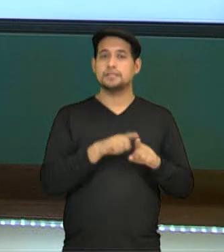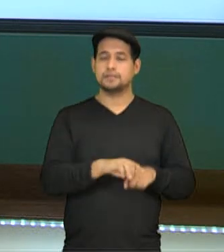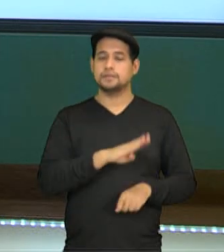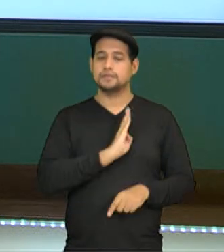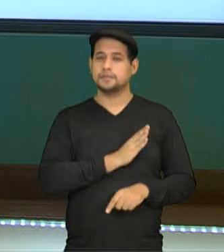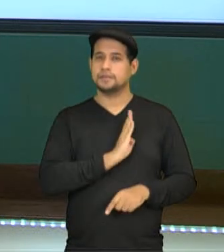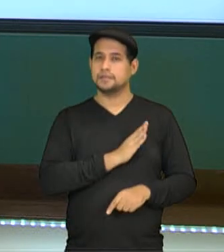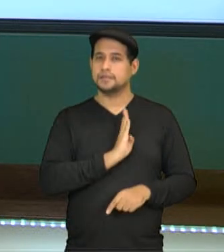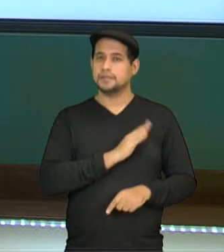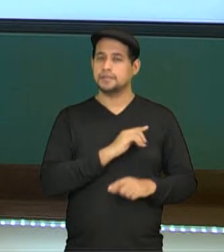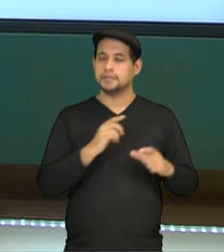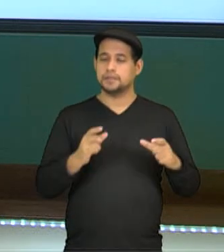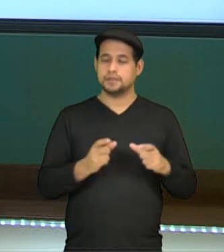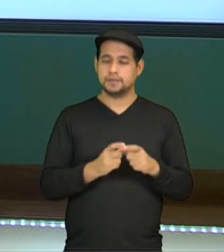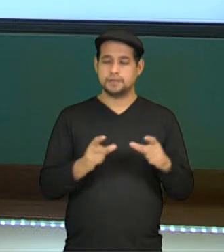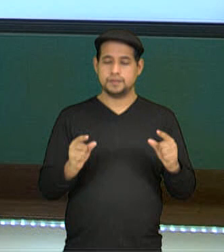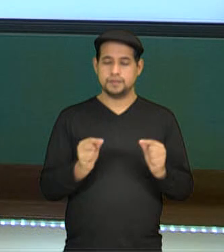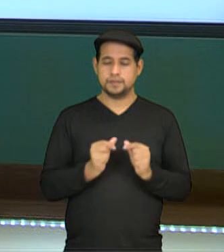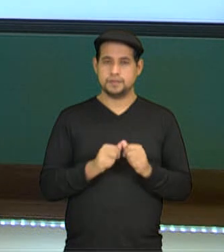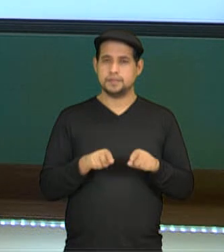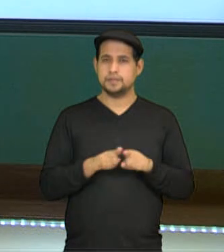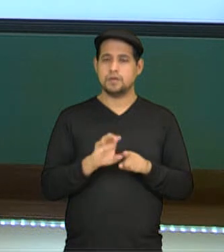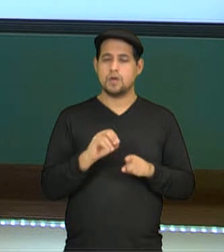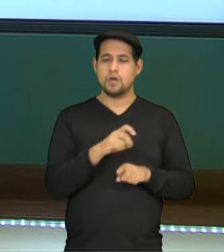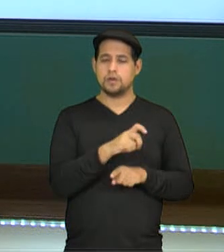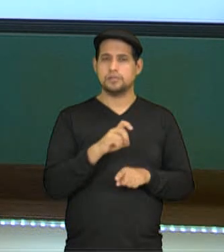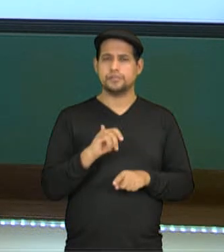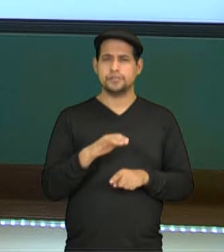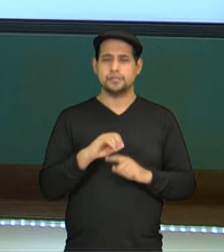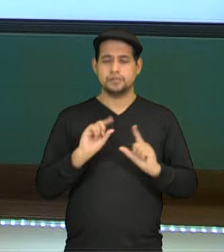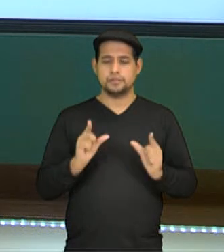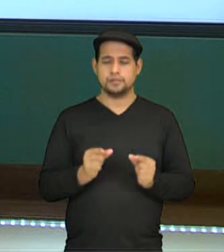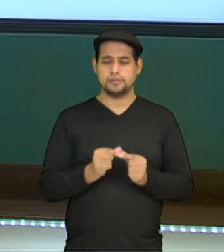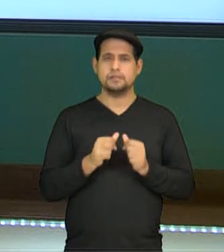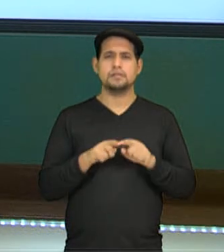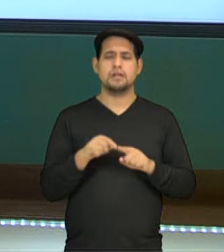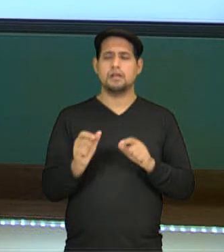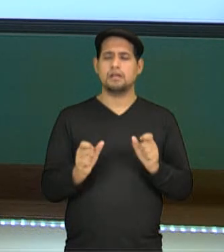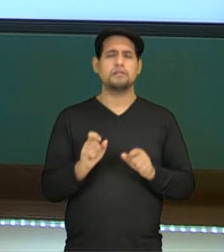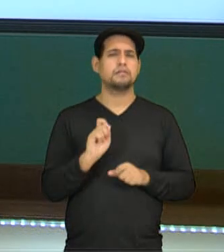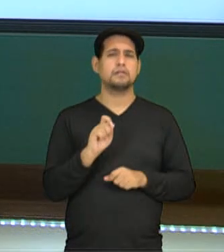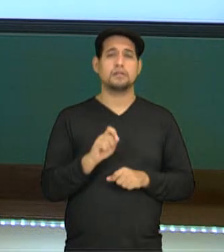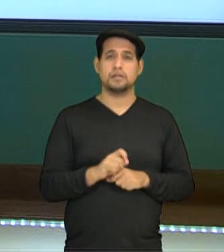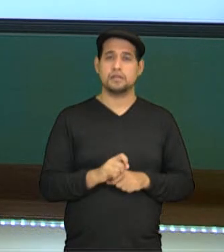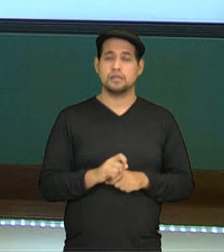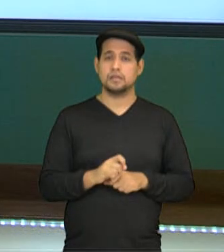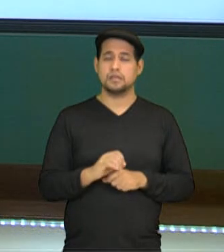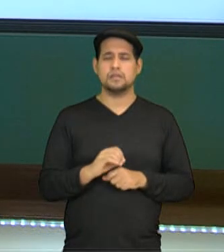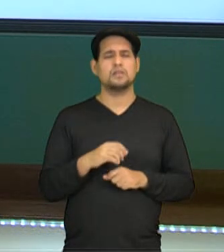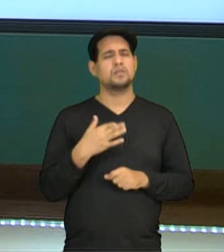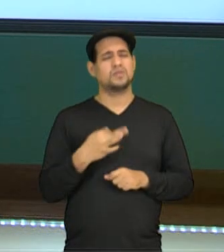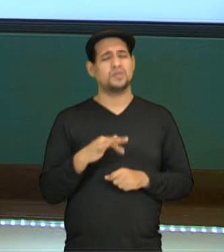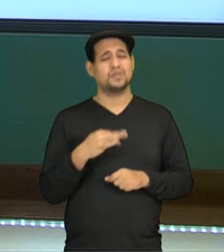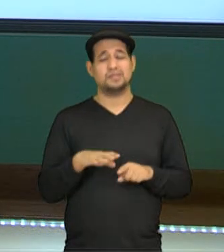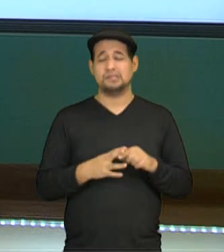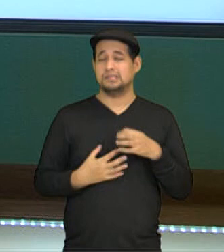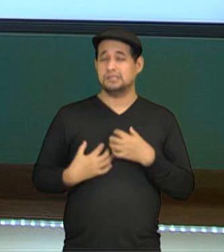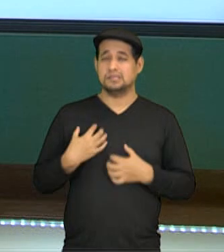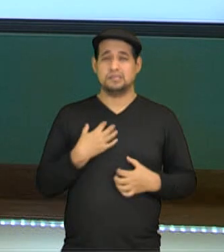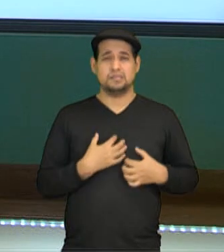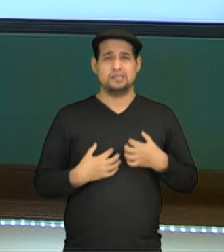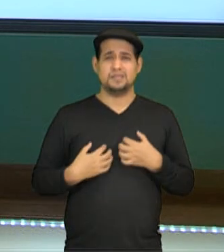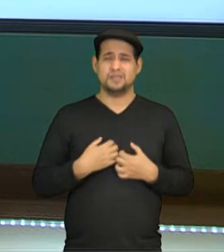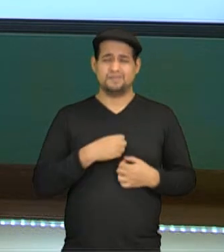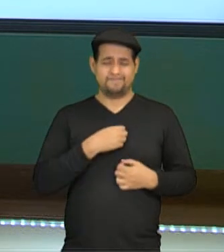recebe menos nutriente e menos oxigênio. Esse estado é caracterizado por dor e grande desconforto e pressão